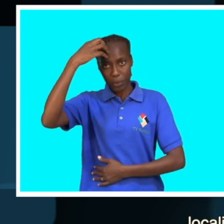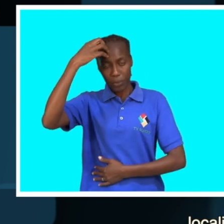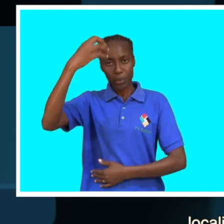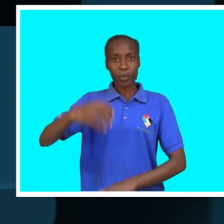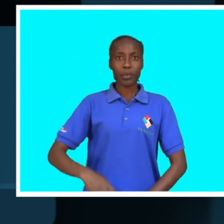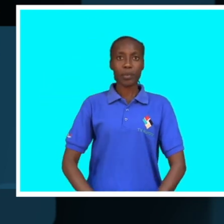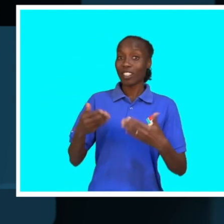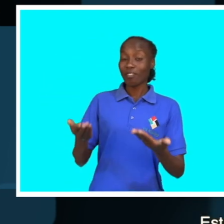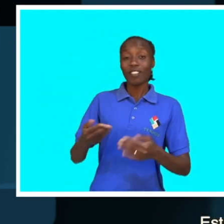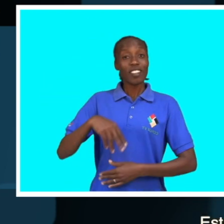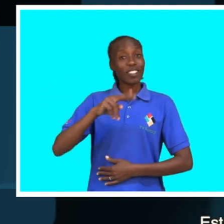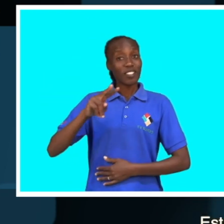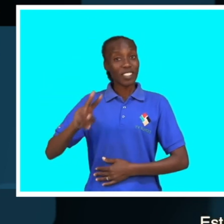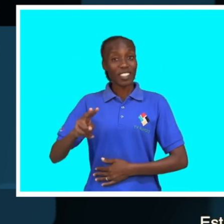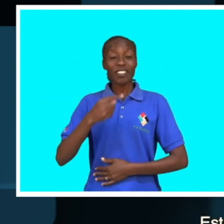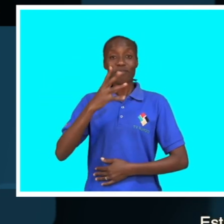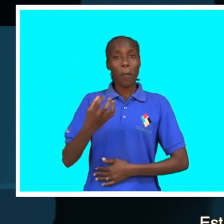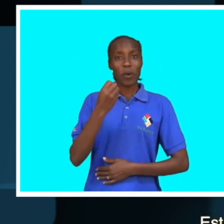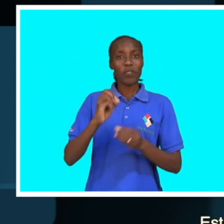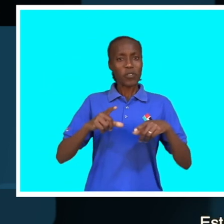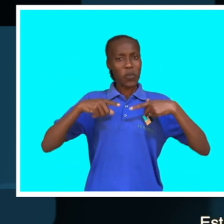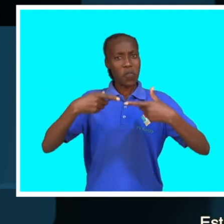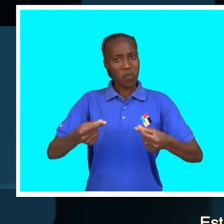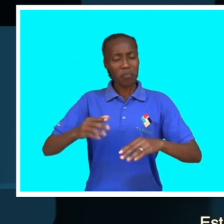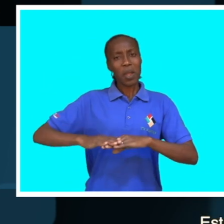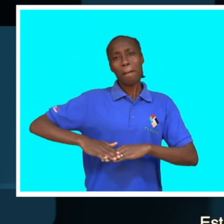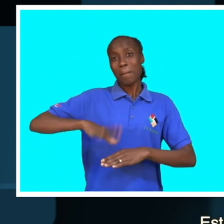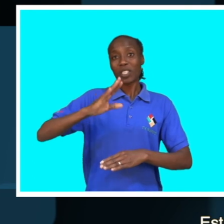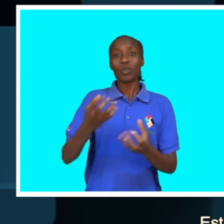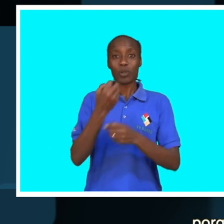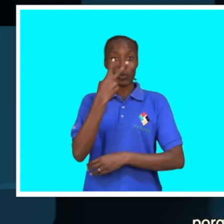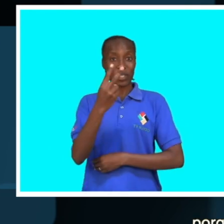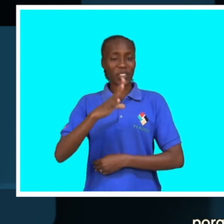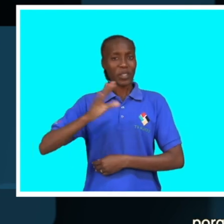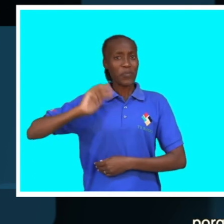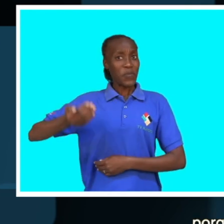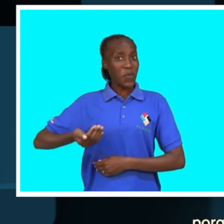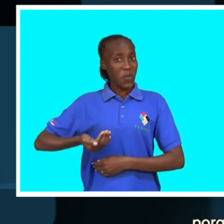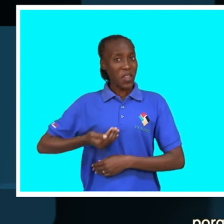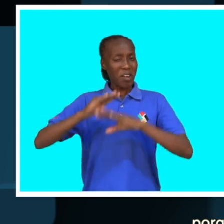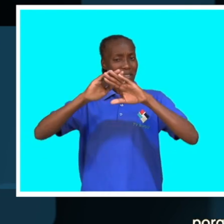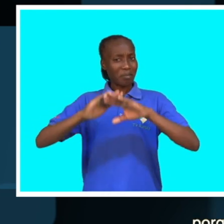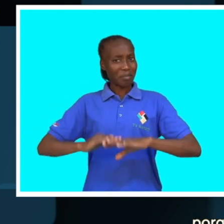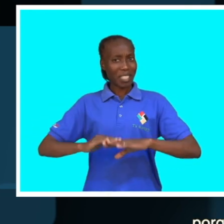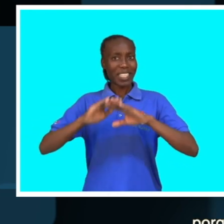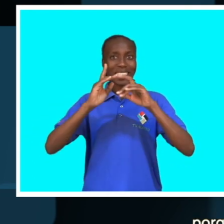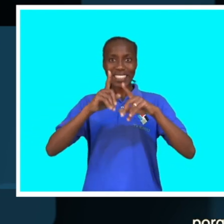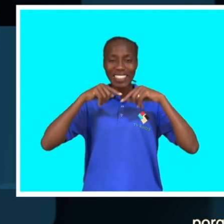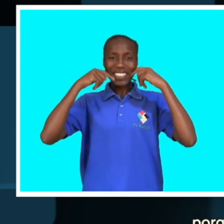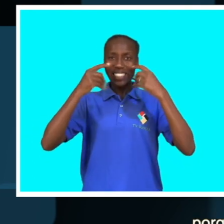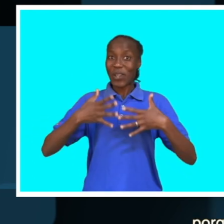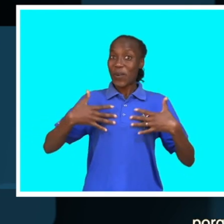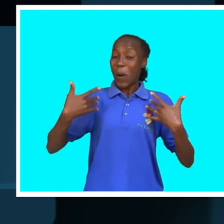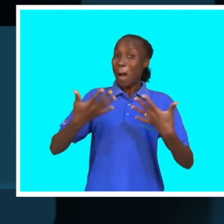de Maputo. Esta visita, de certa maneira, vai nos motivar ainda mais, porque podemos notar que a ministra também saiu daqui